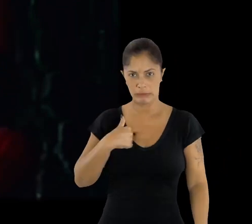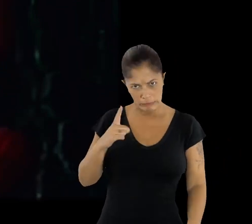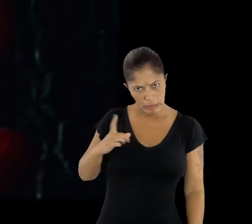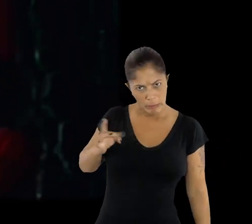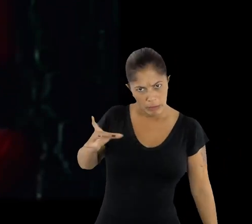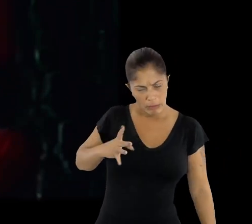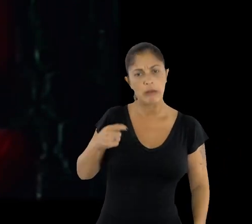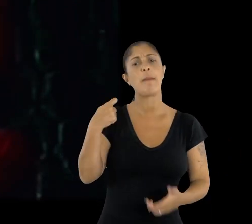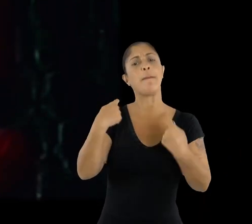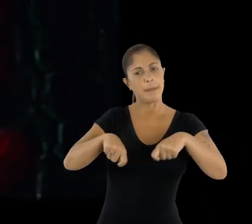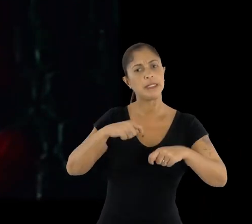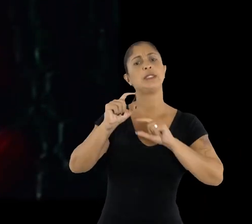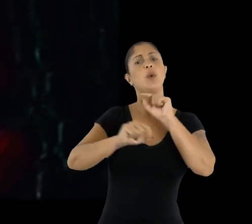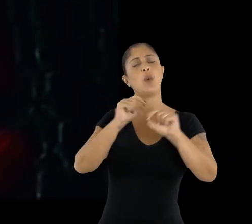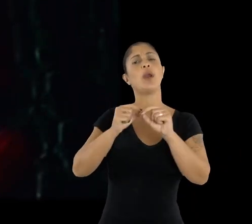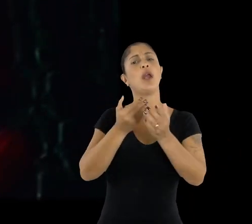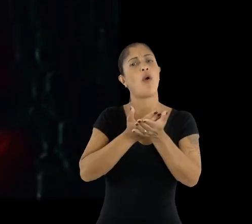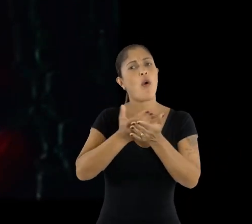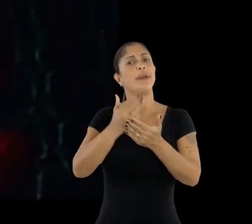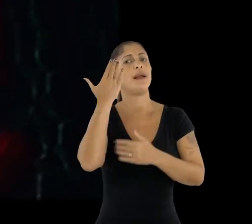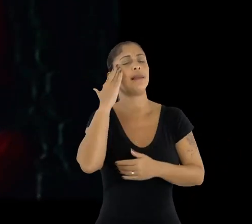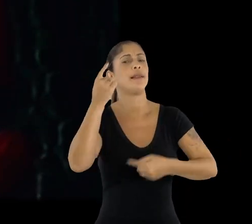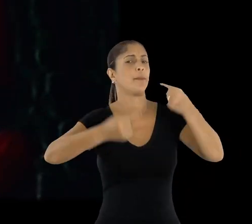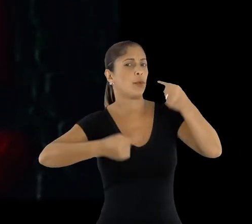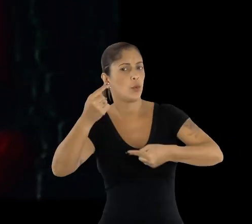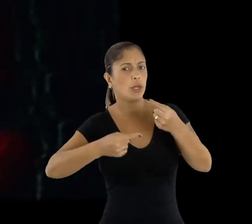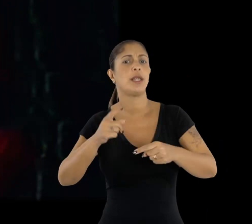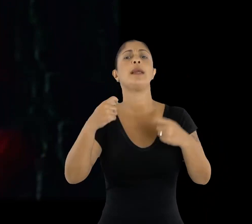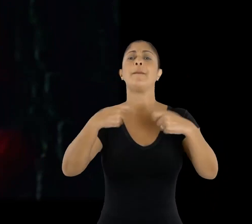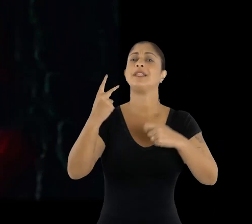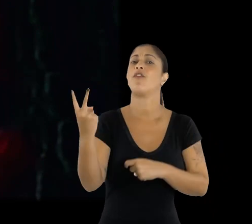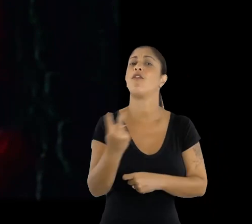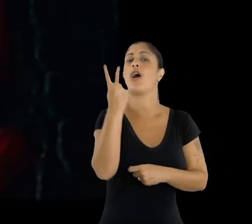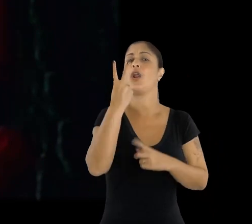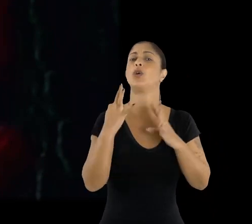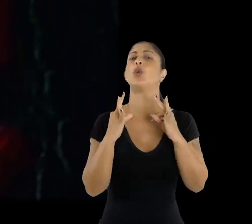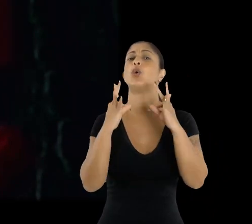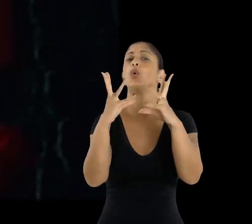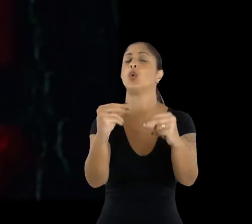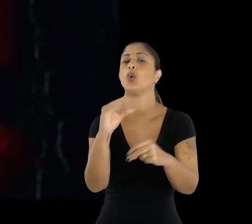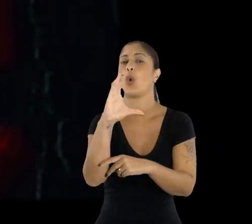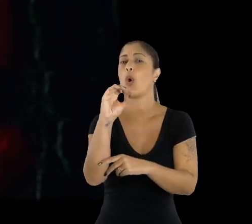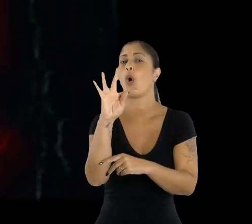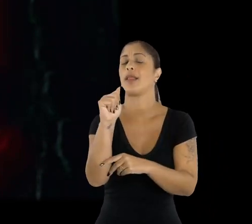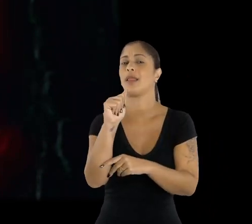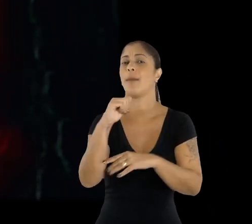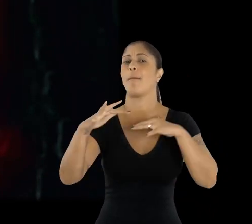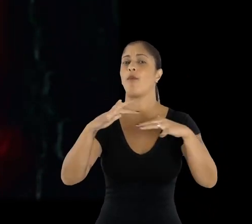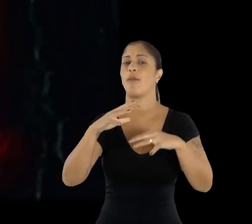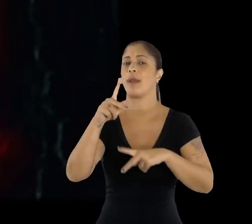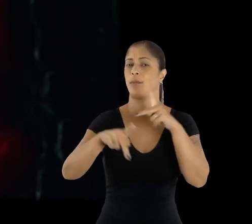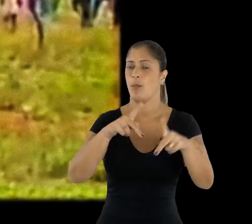tem medo, ela exige começar do beabá da política, ela exige a gente valorizar todas as formas de